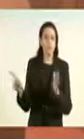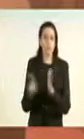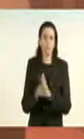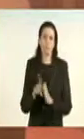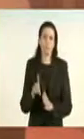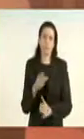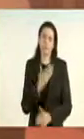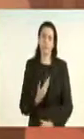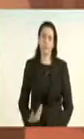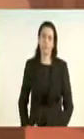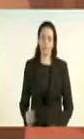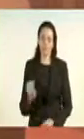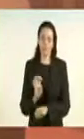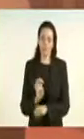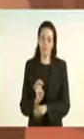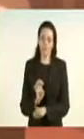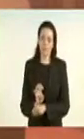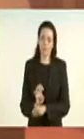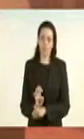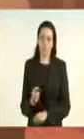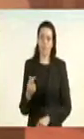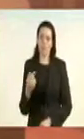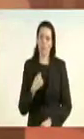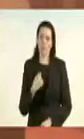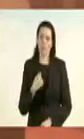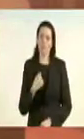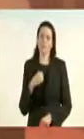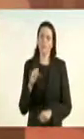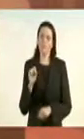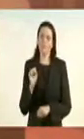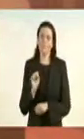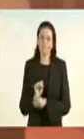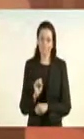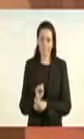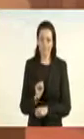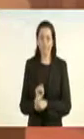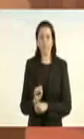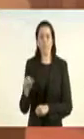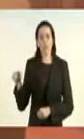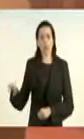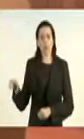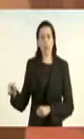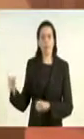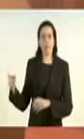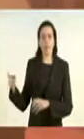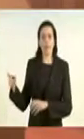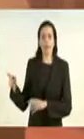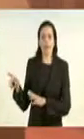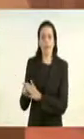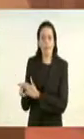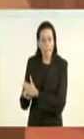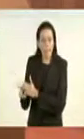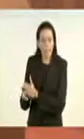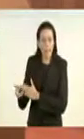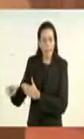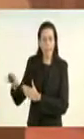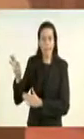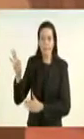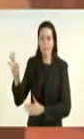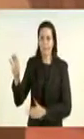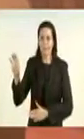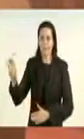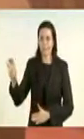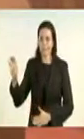Braide. forma que aguardarei com tranquilidade a consulta que foi formulada ao Tribunal de Contas do Estado